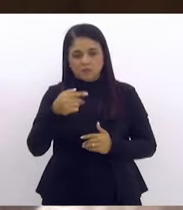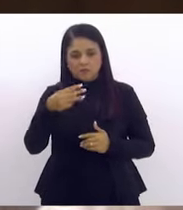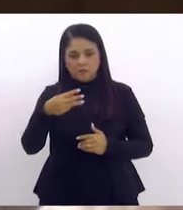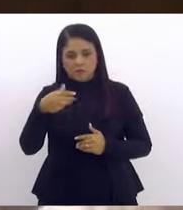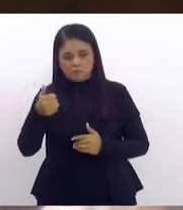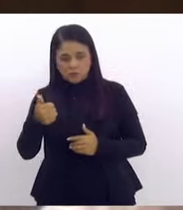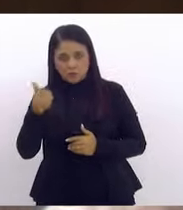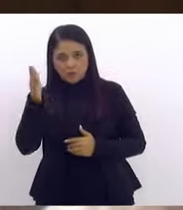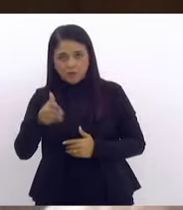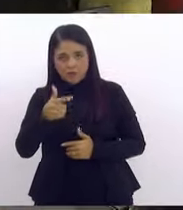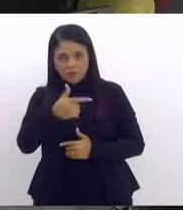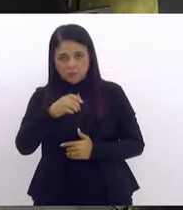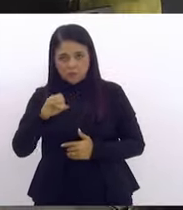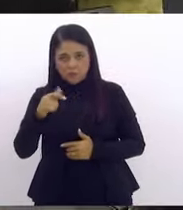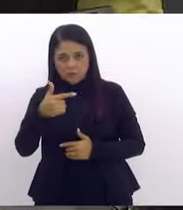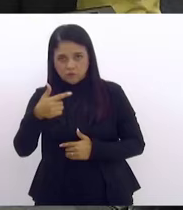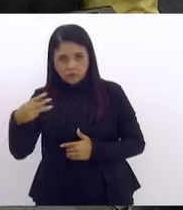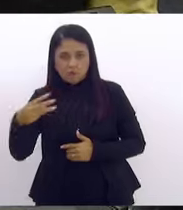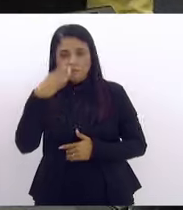2731/2023. Obrigada, presidente.